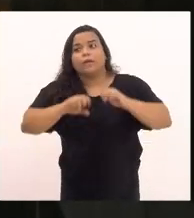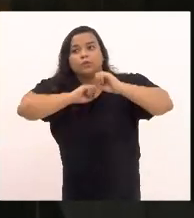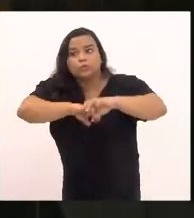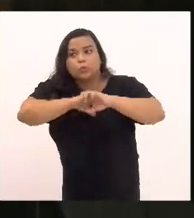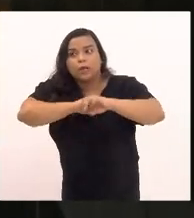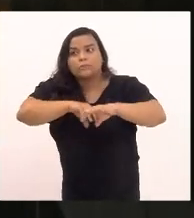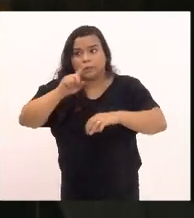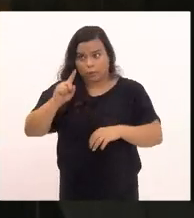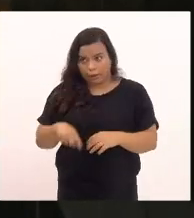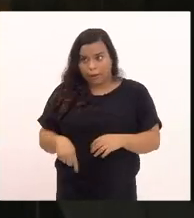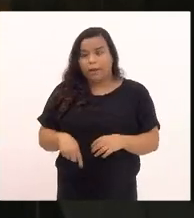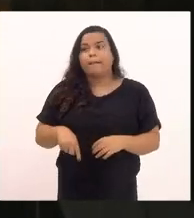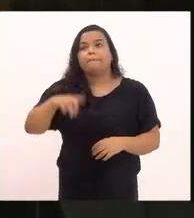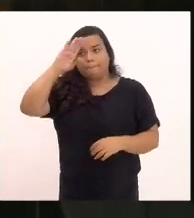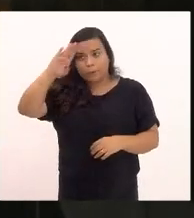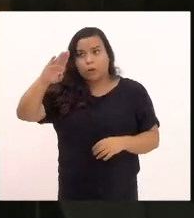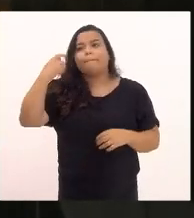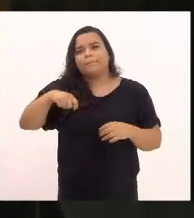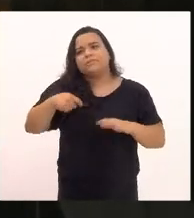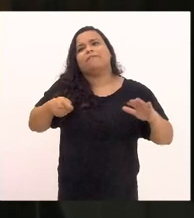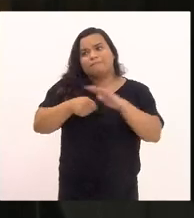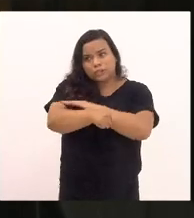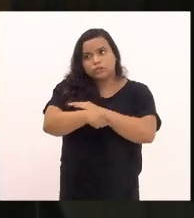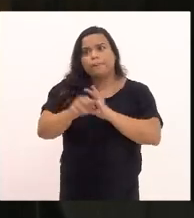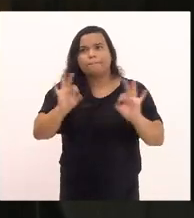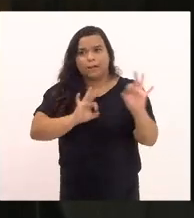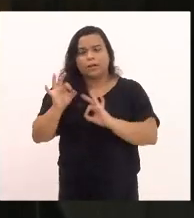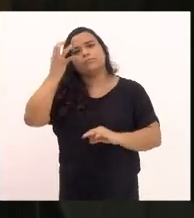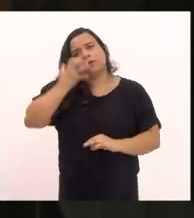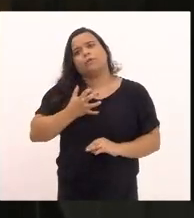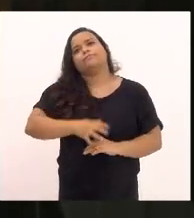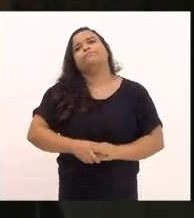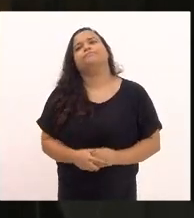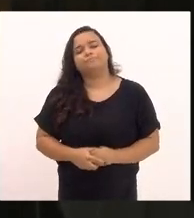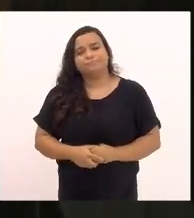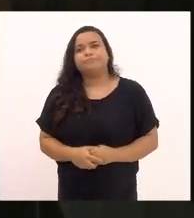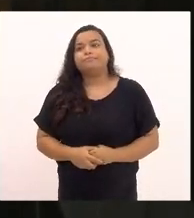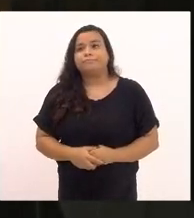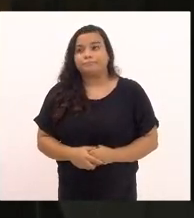tem que ter investimento, tem que ter planejamento, tem que ter seriedade.